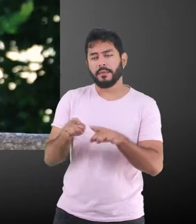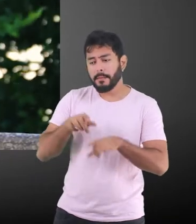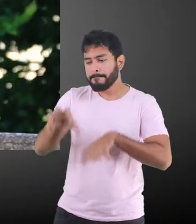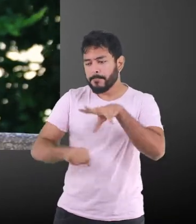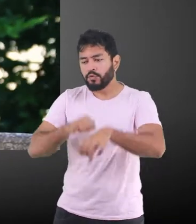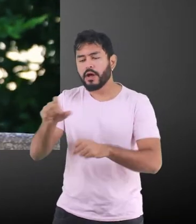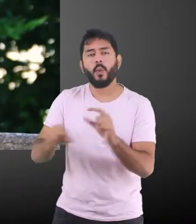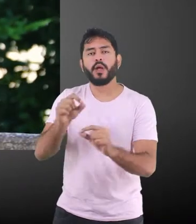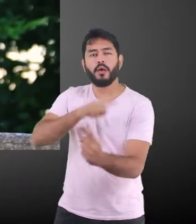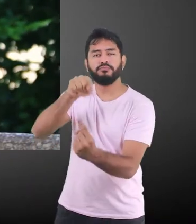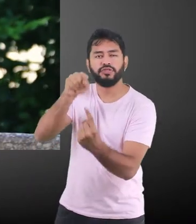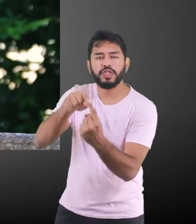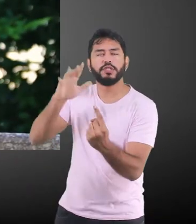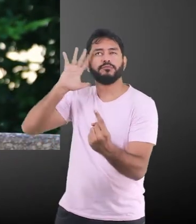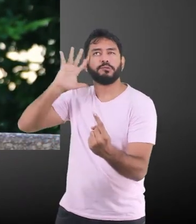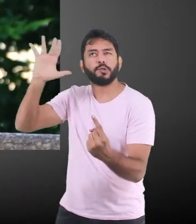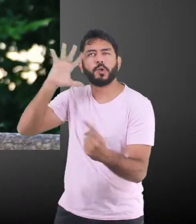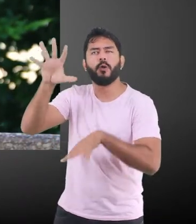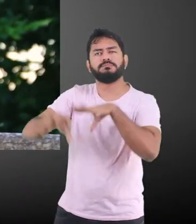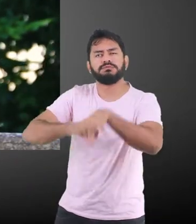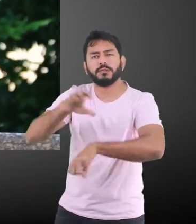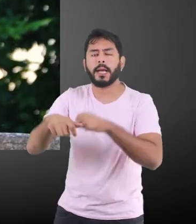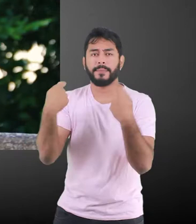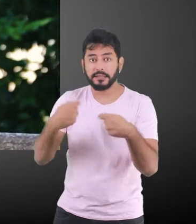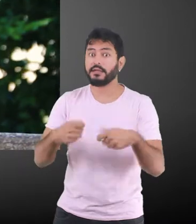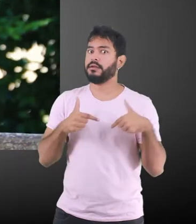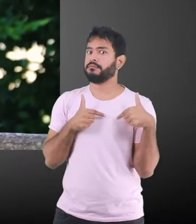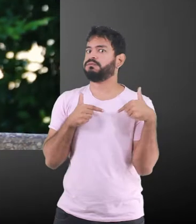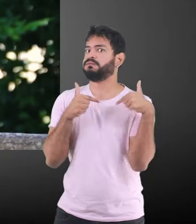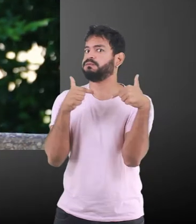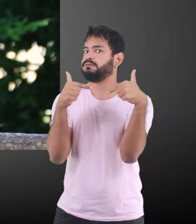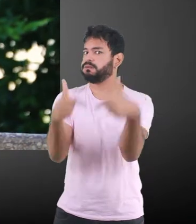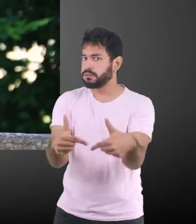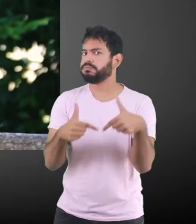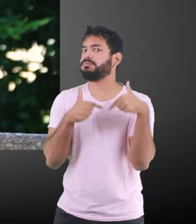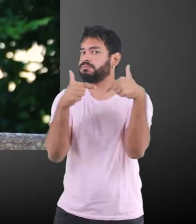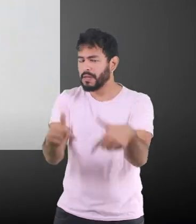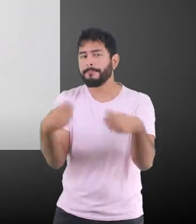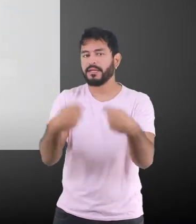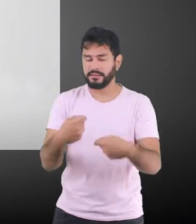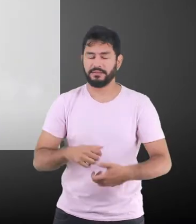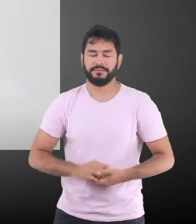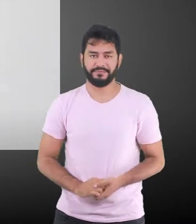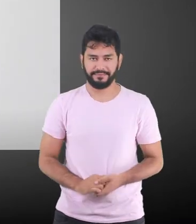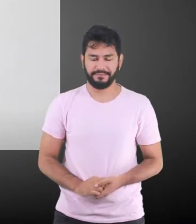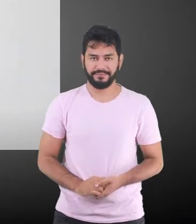almeja. Ter um sonho, correr atrás, buscar, a gente tudo tem que batalhar, né, a gente tem que batalhar pra ter alguma coisa.